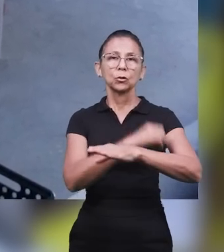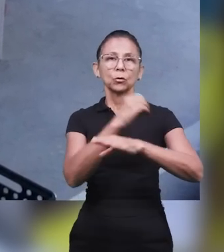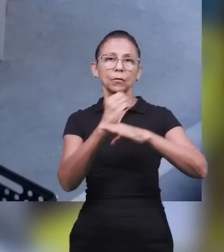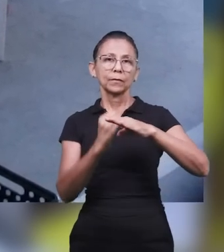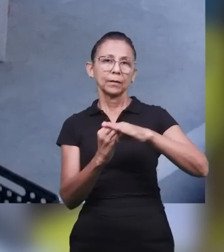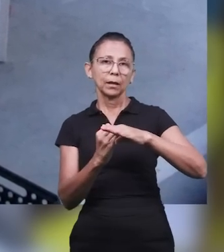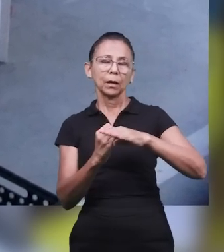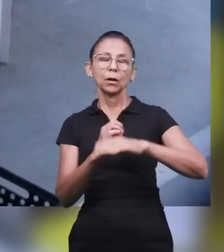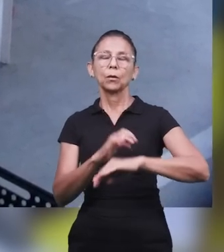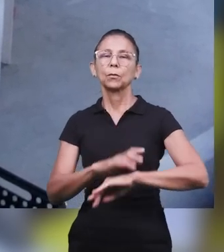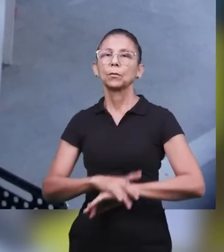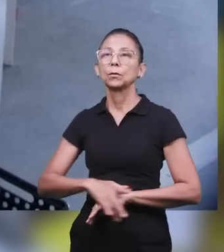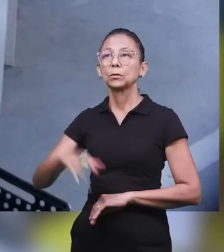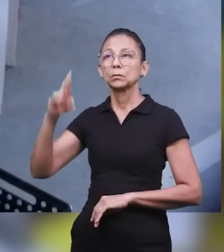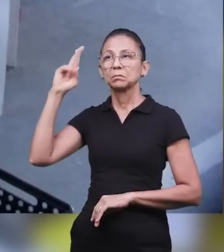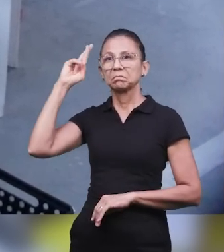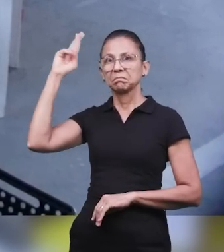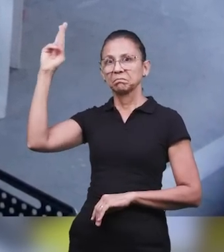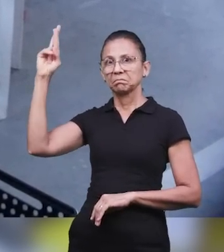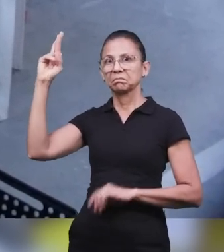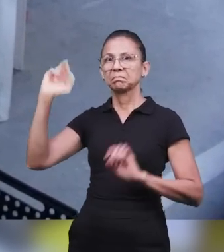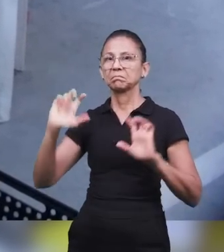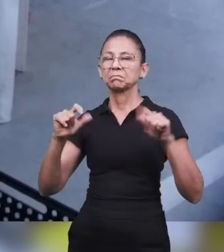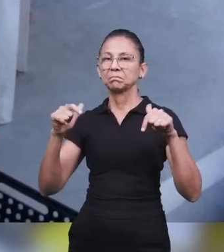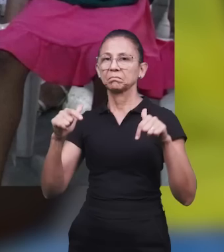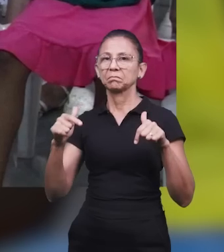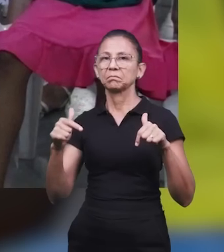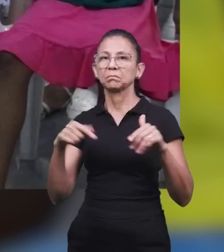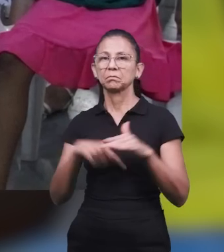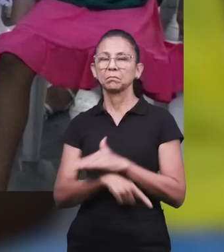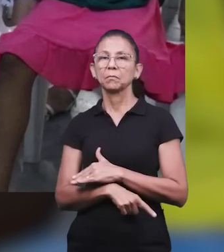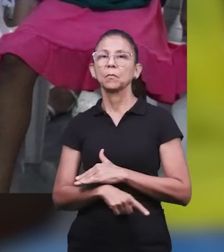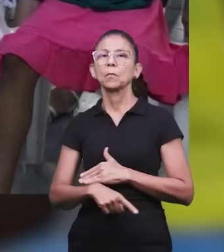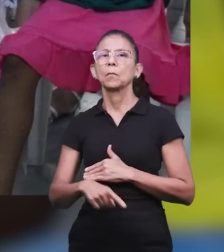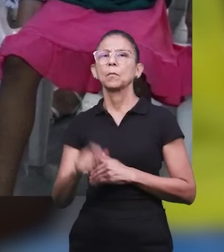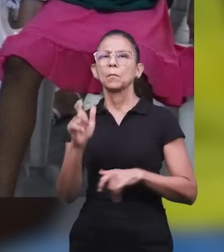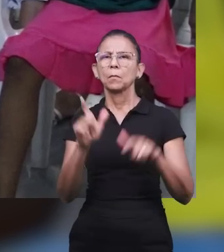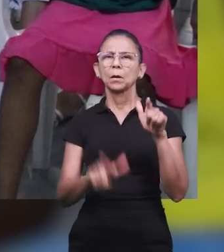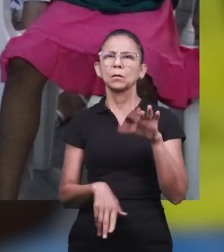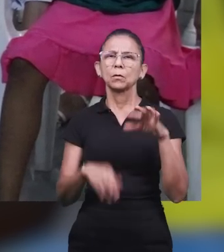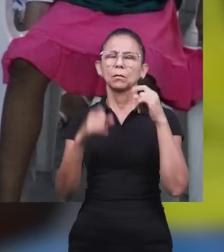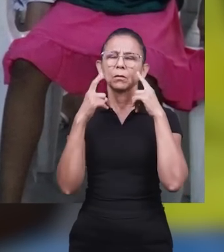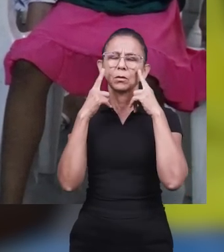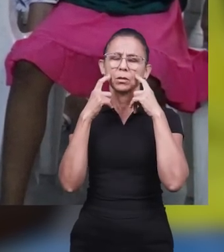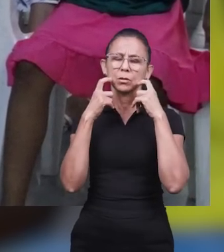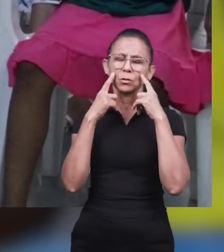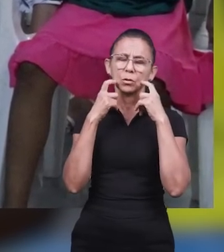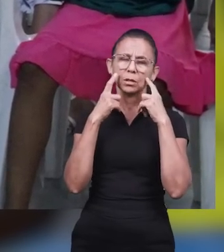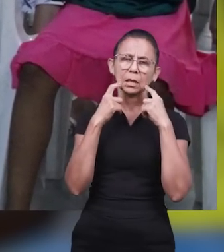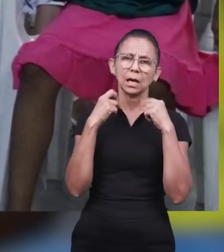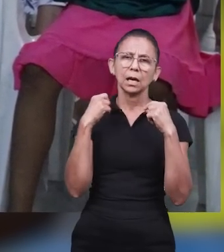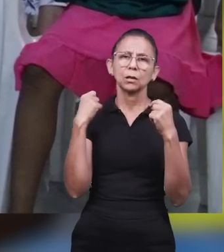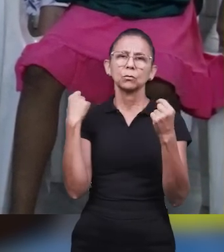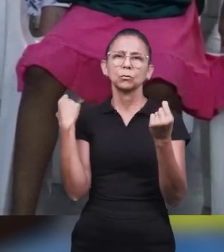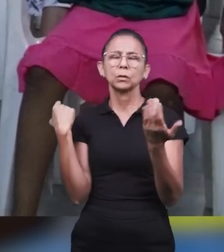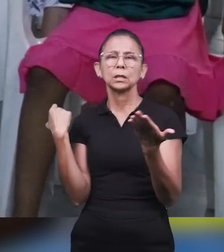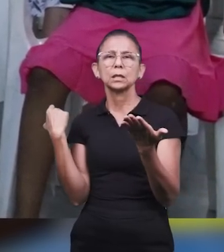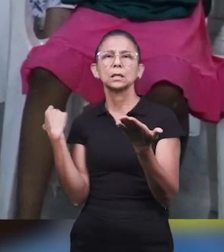se manifestou maravilhosamente, onde houve quebrantamento e definições de